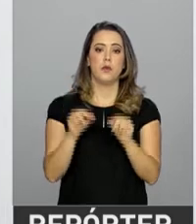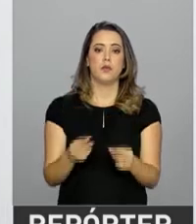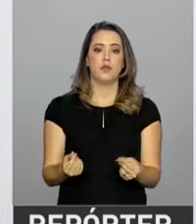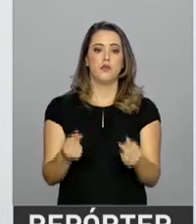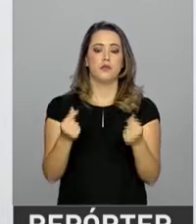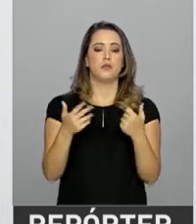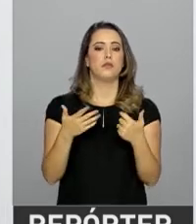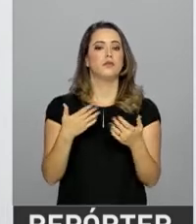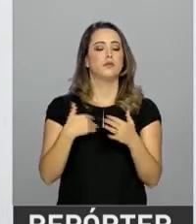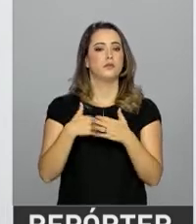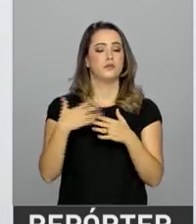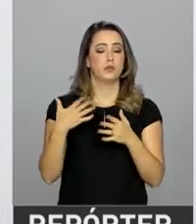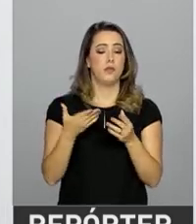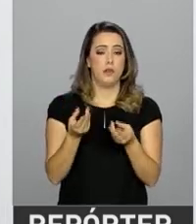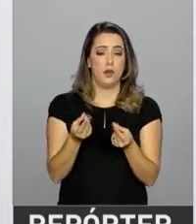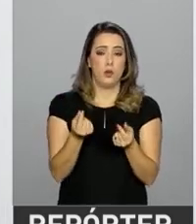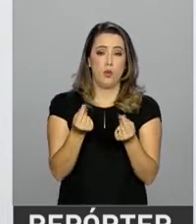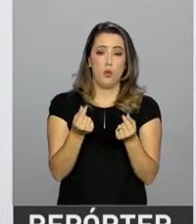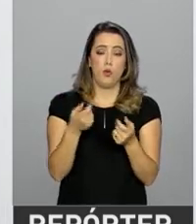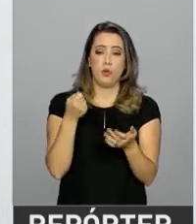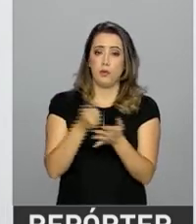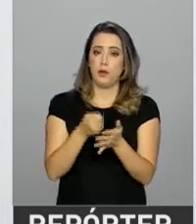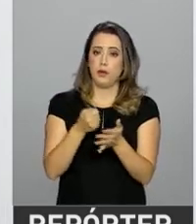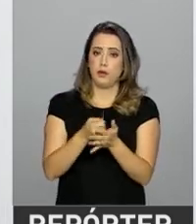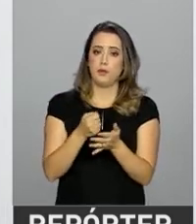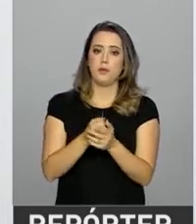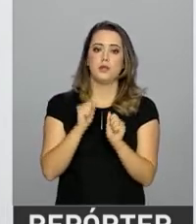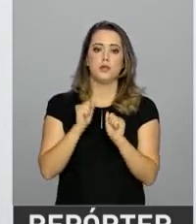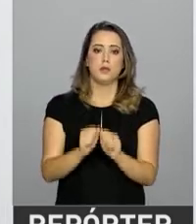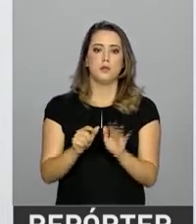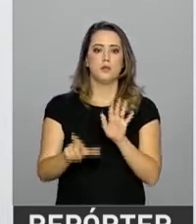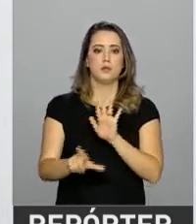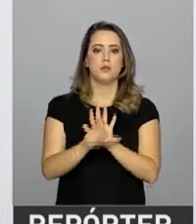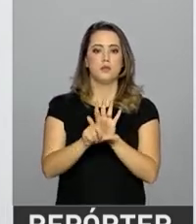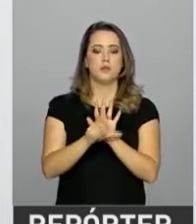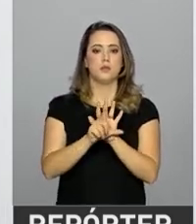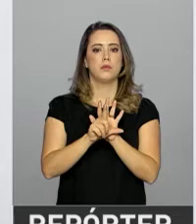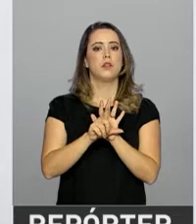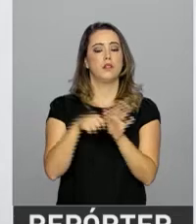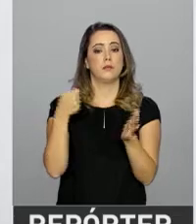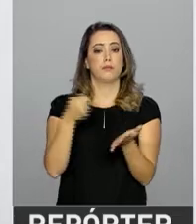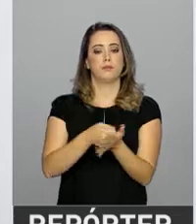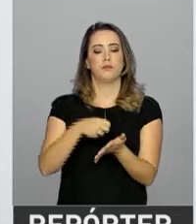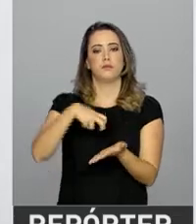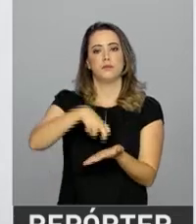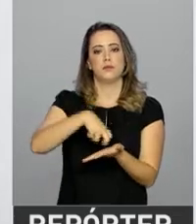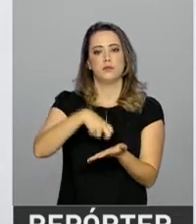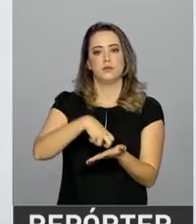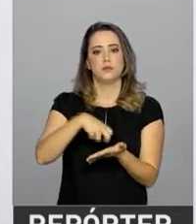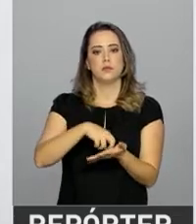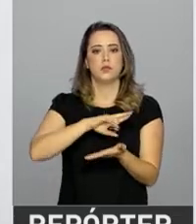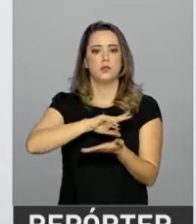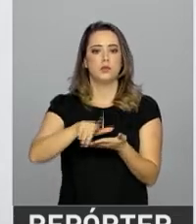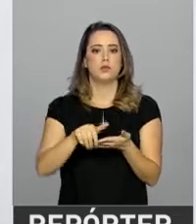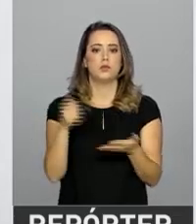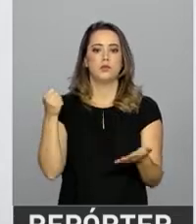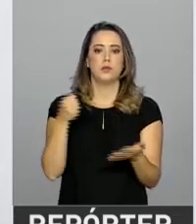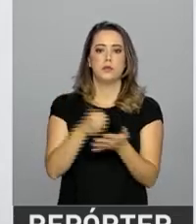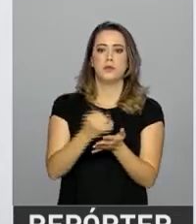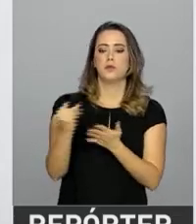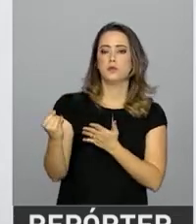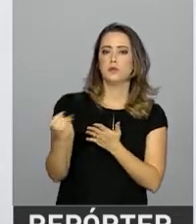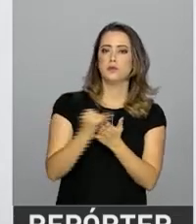com mão de obra já que a contratação pode se dar pela lei de execuções penais com isenção dos encargos trabalhistas